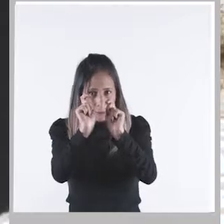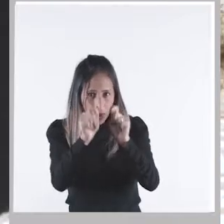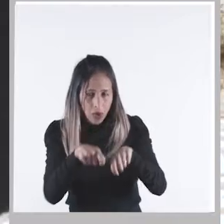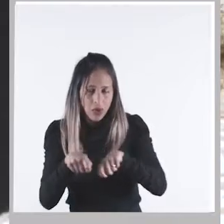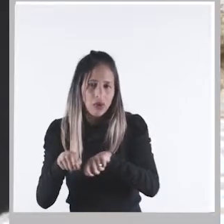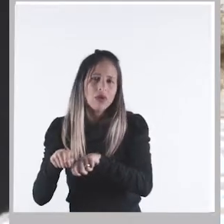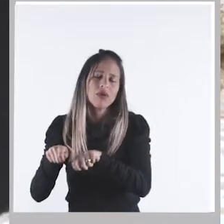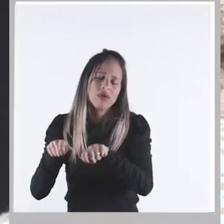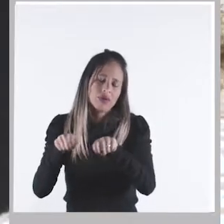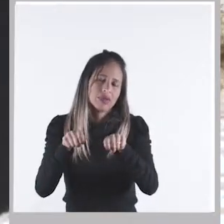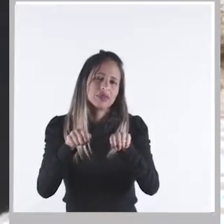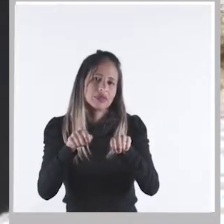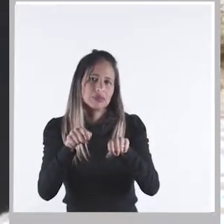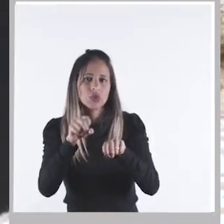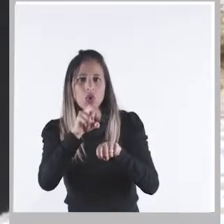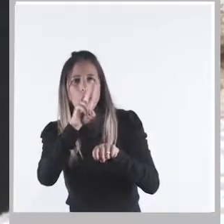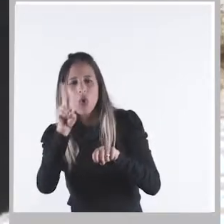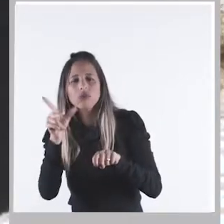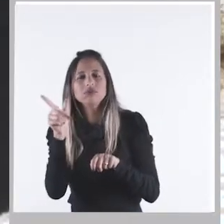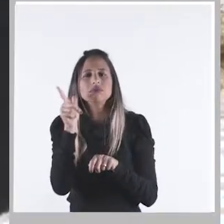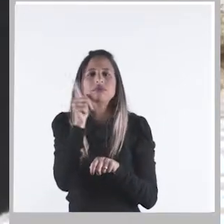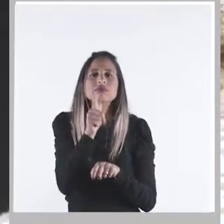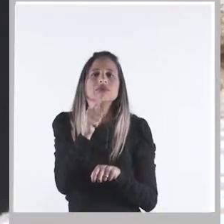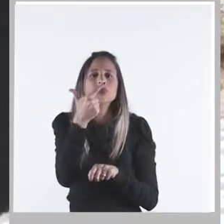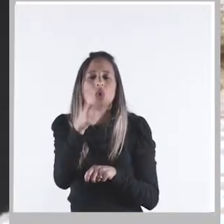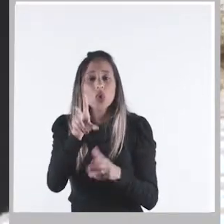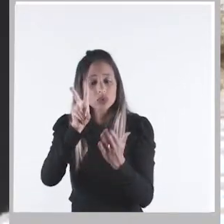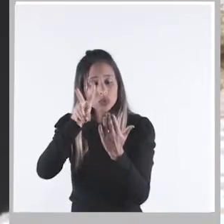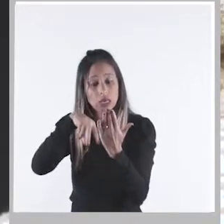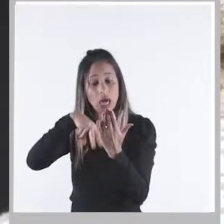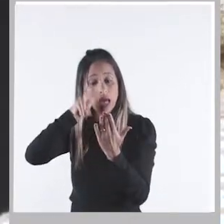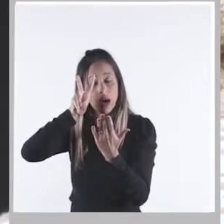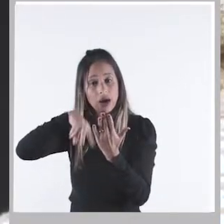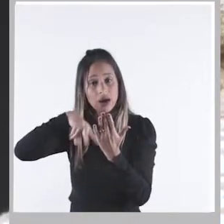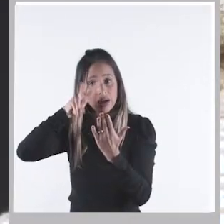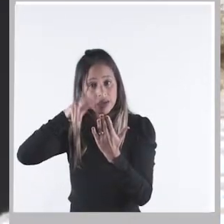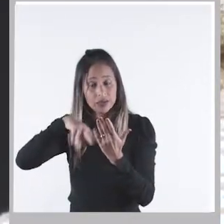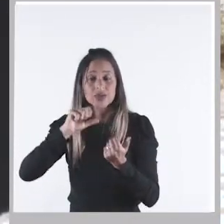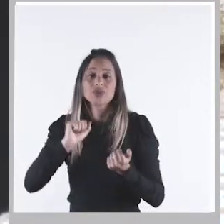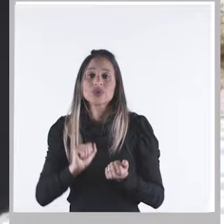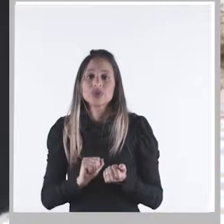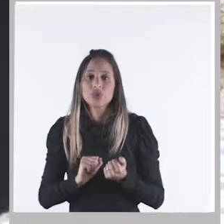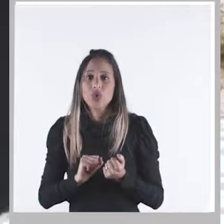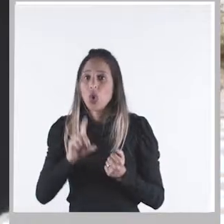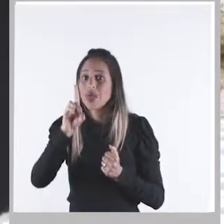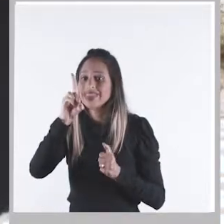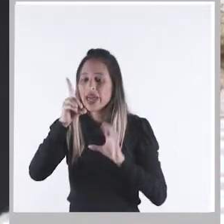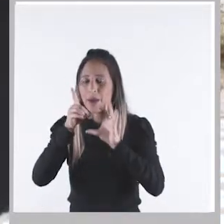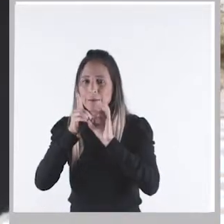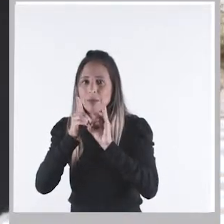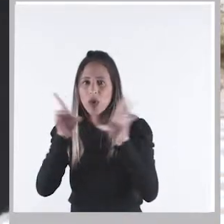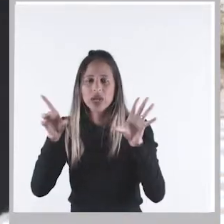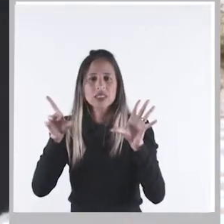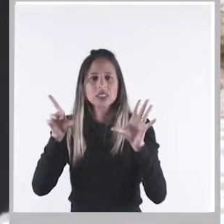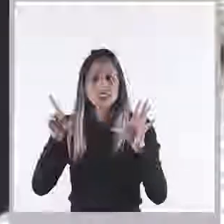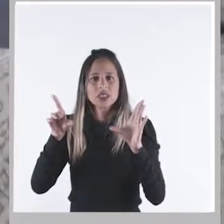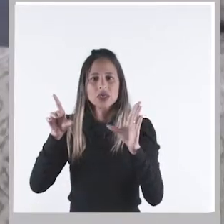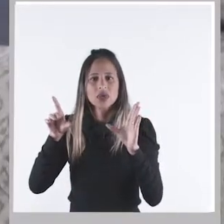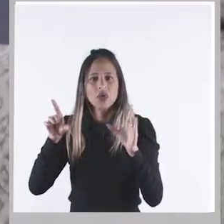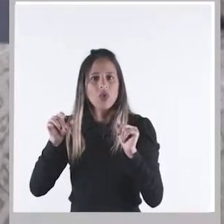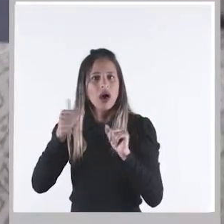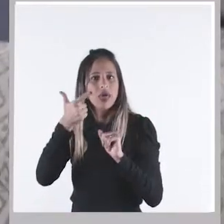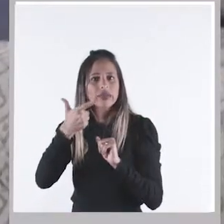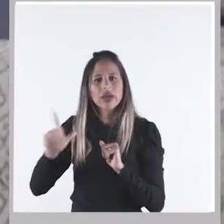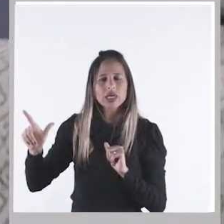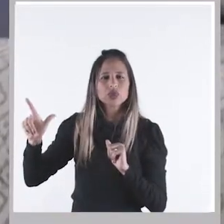possibilitam ou conquistam outros leitores, né? Ou democratizam a literatura, fazem